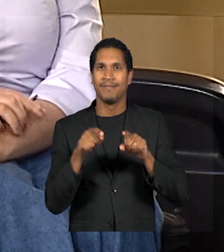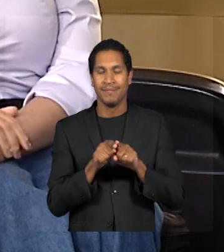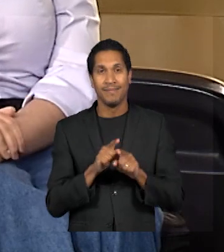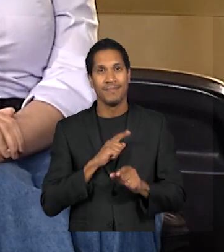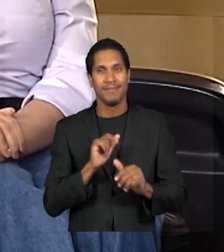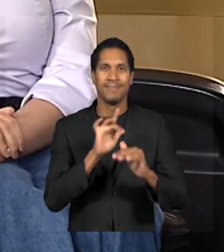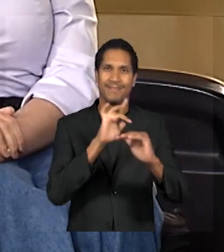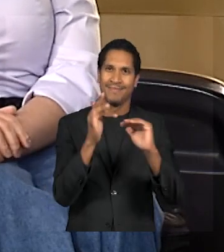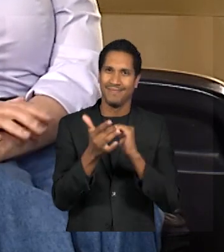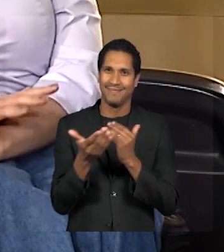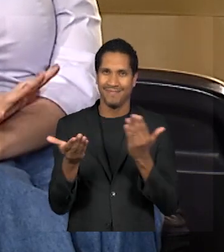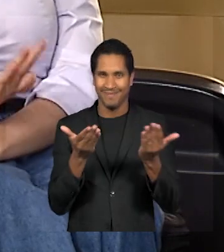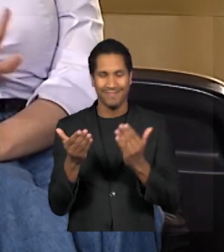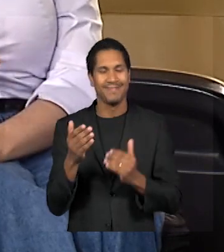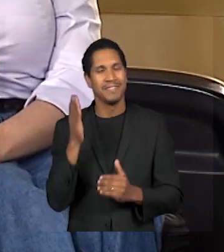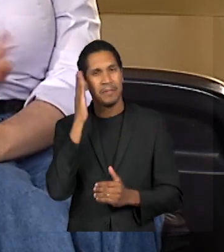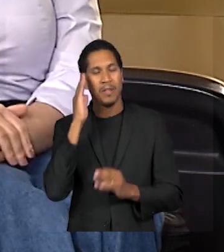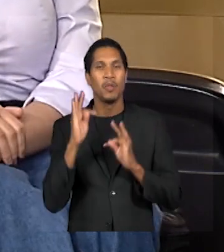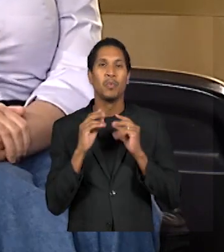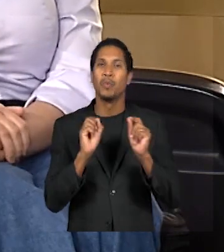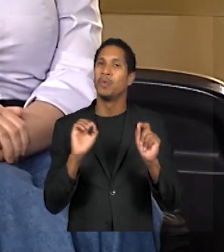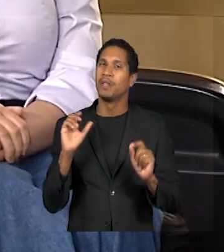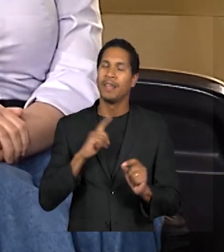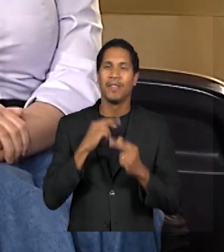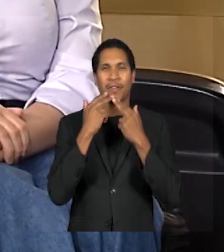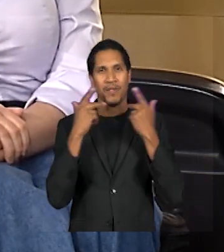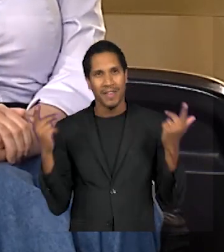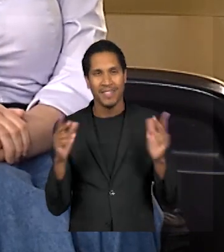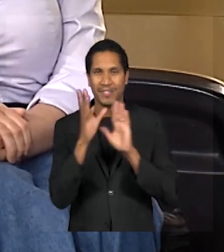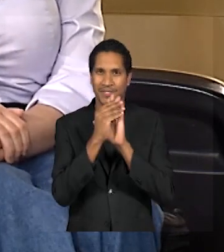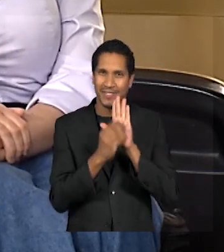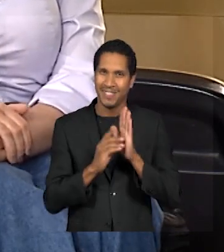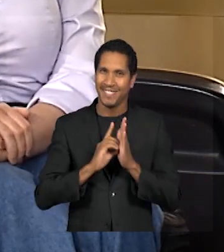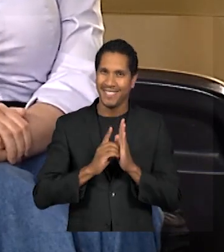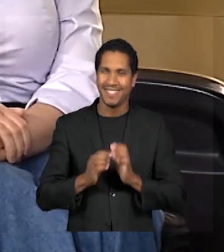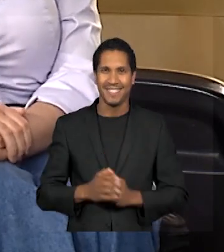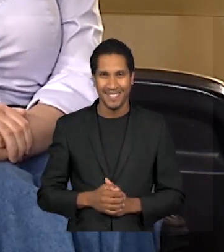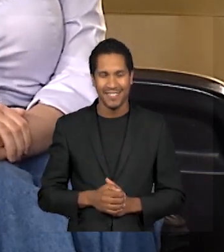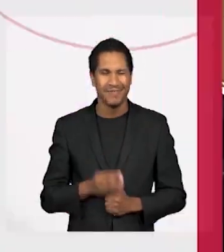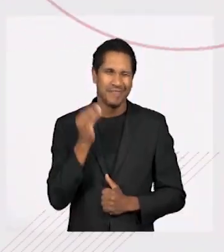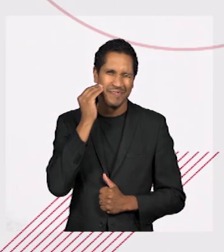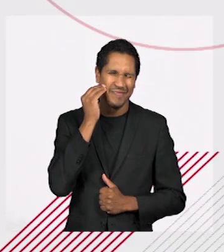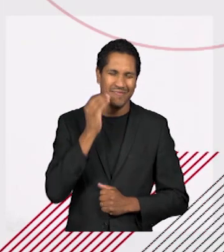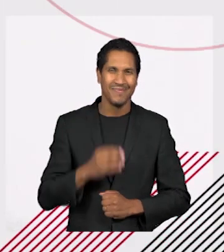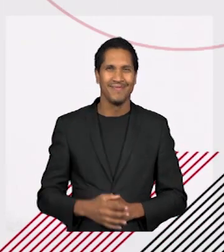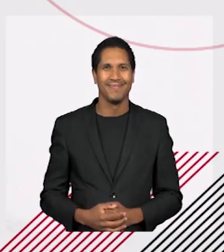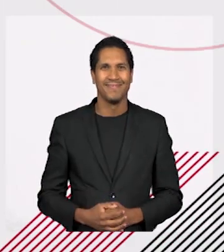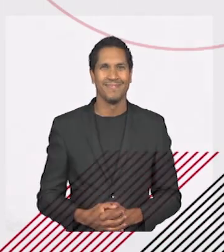siga nas nossas redes sociais para ficar por dentro de todas as novidades e conteúdos digitais. Um beijo!